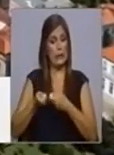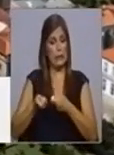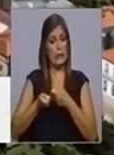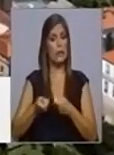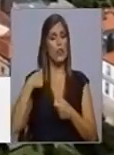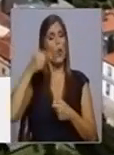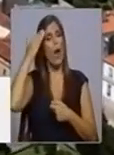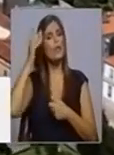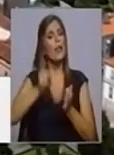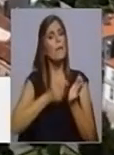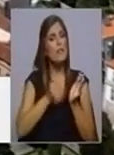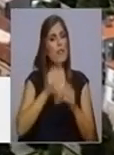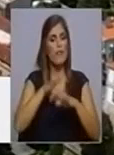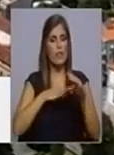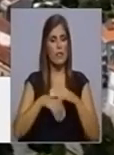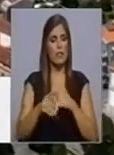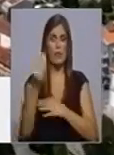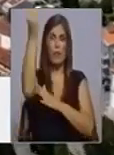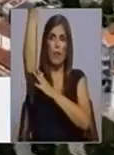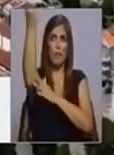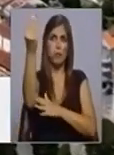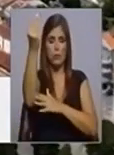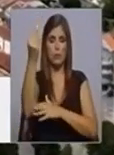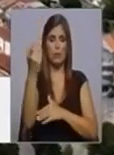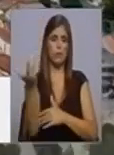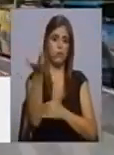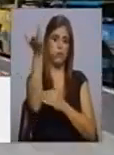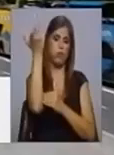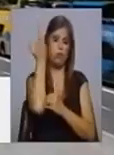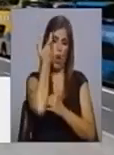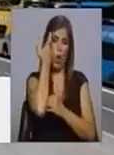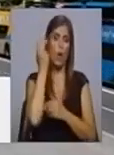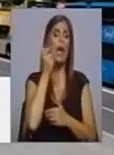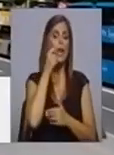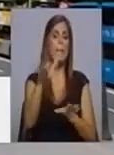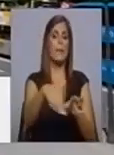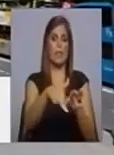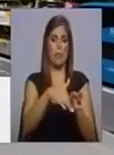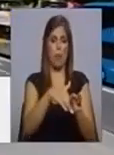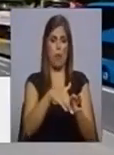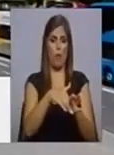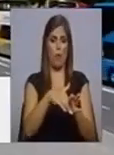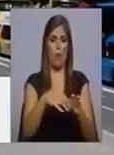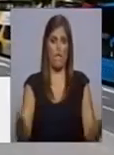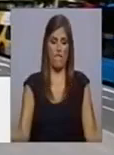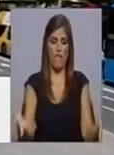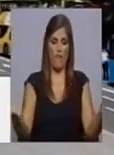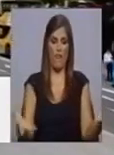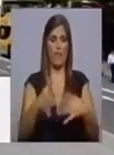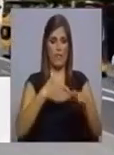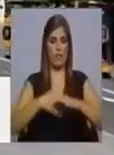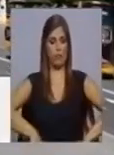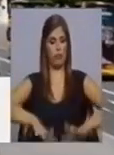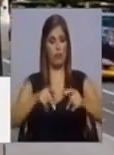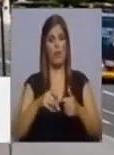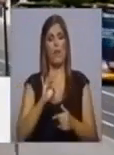que era preciso fazer de facto um grande monumento àqueles que participaram que foram os motores disto, pessoas como